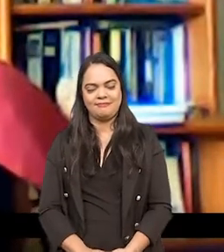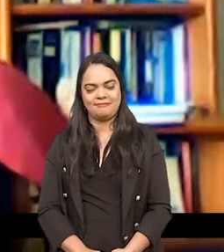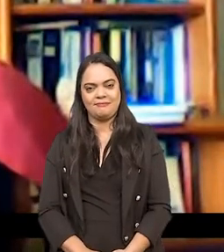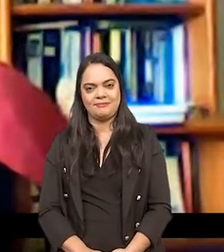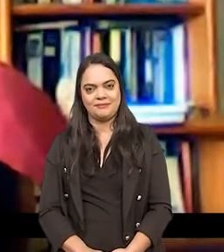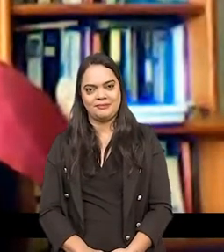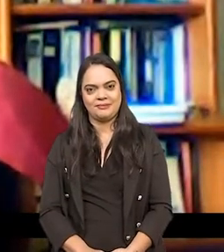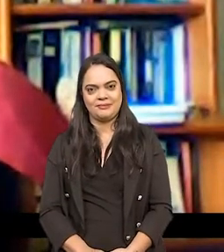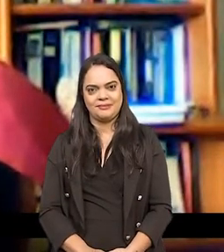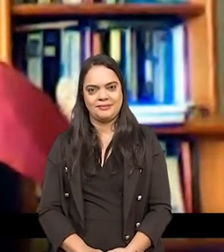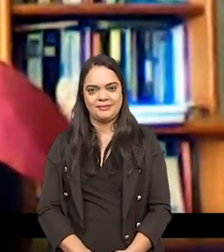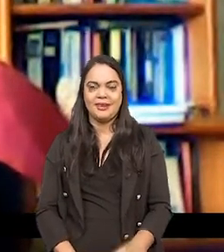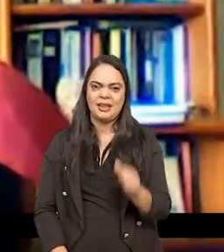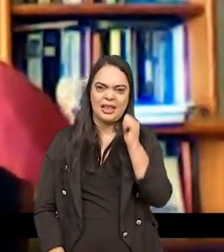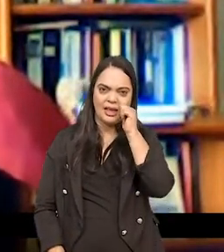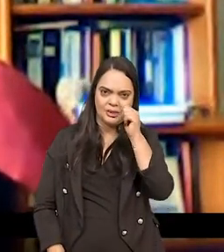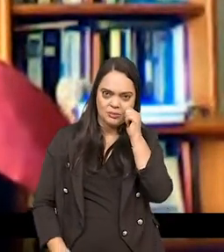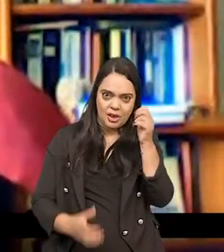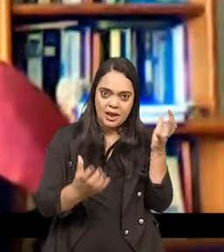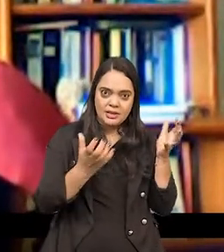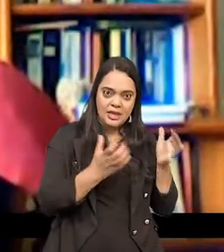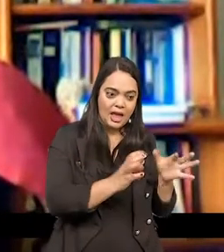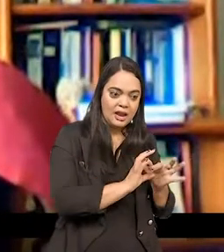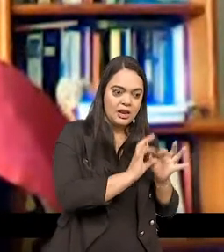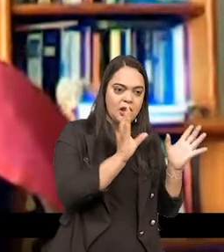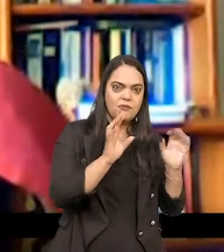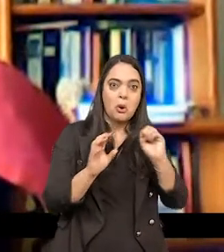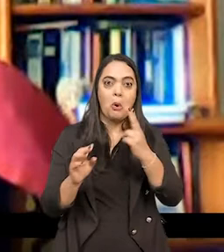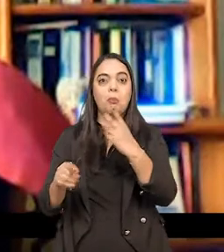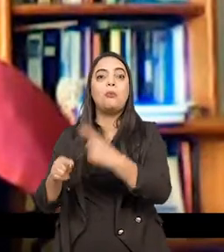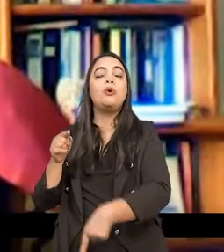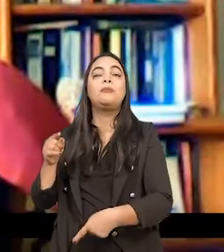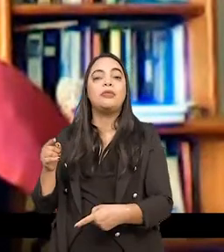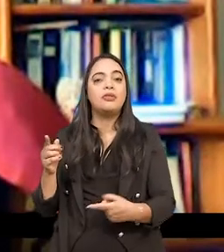Como capazes ou como incapazes?